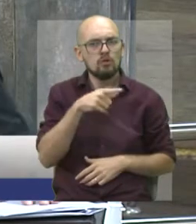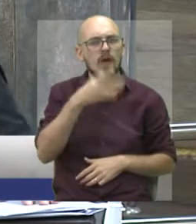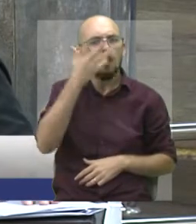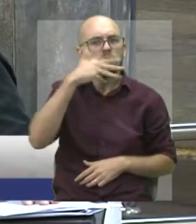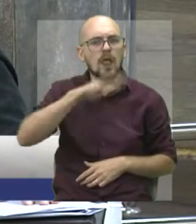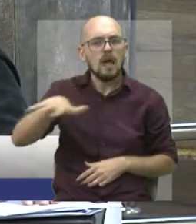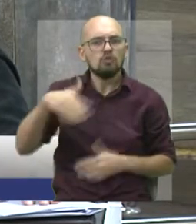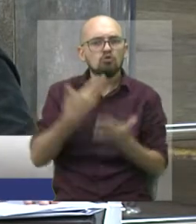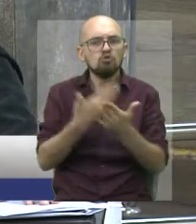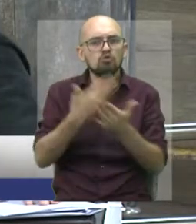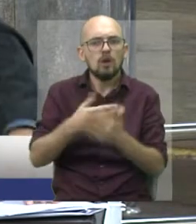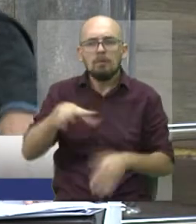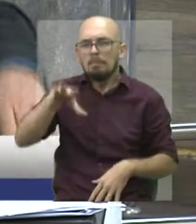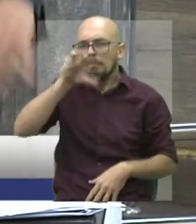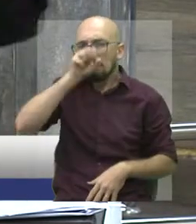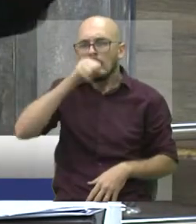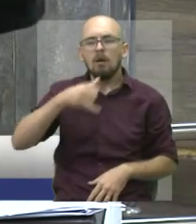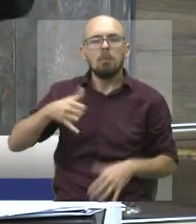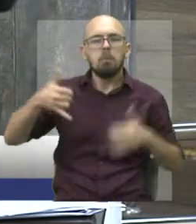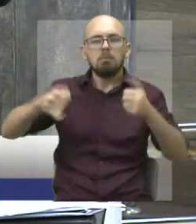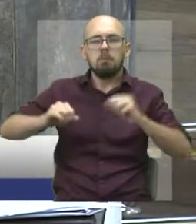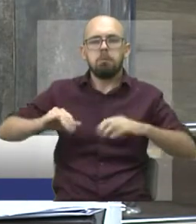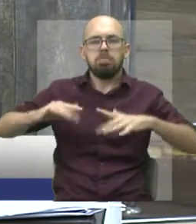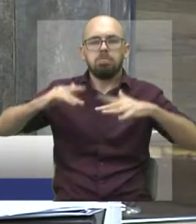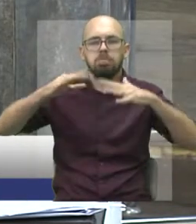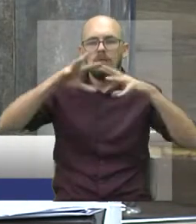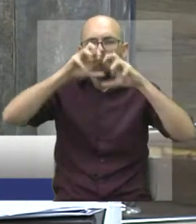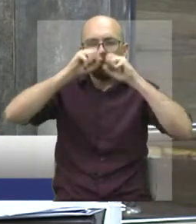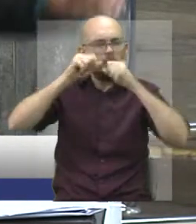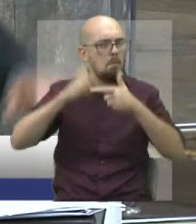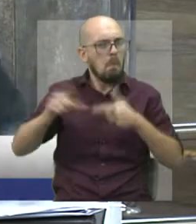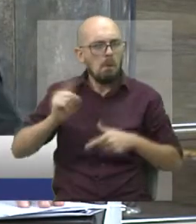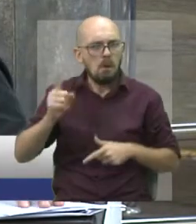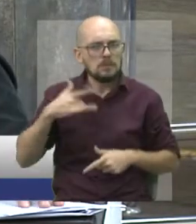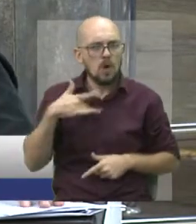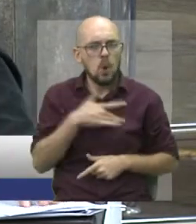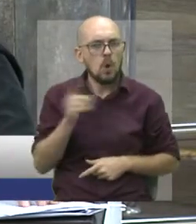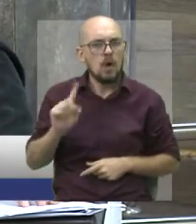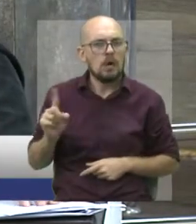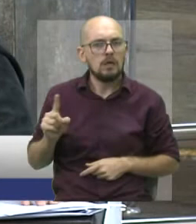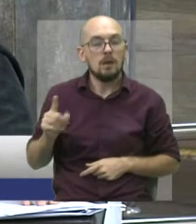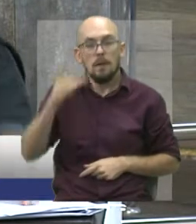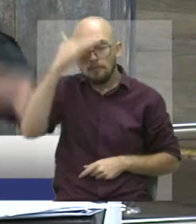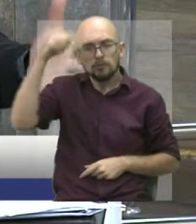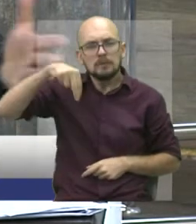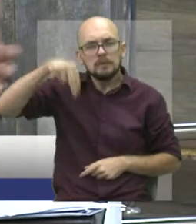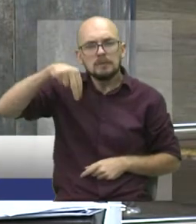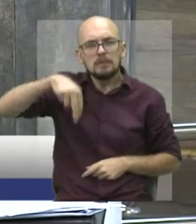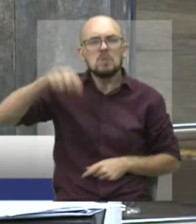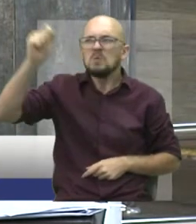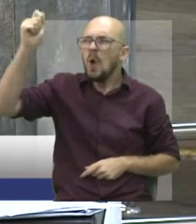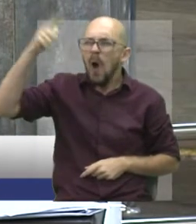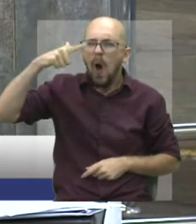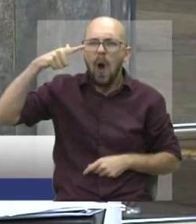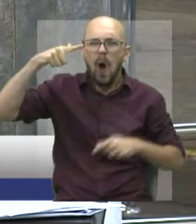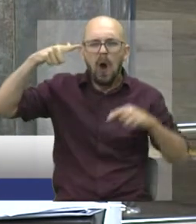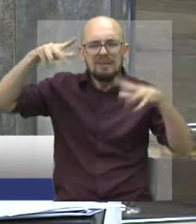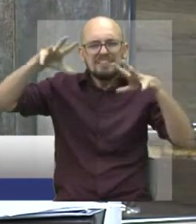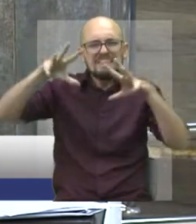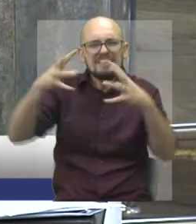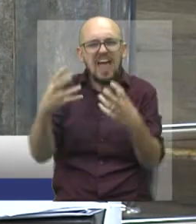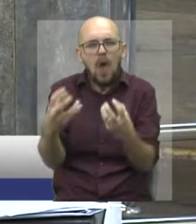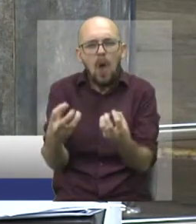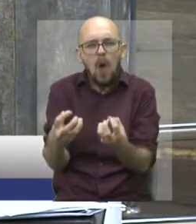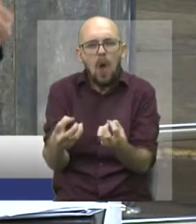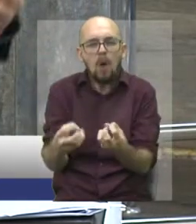estudam? Não vai afetar a saúde de quem passa por aí? Dia de sol, seco, aquilo lá, pessoas